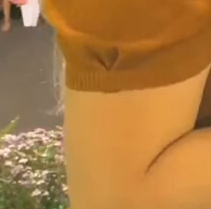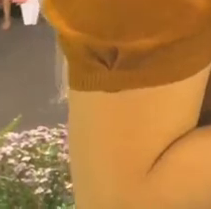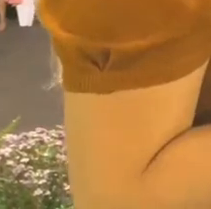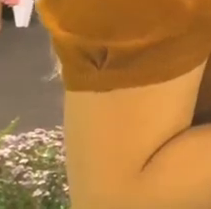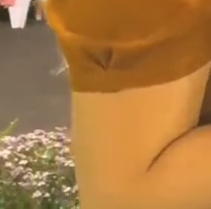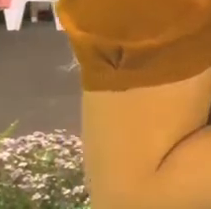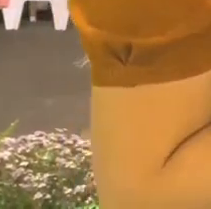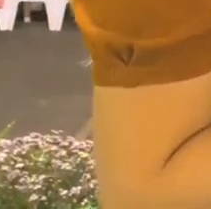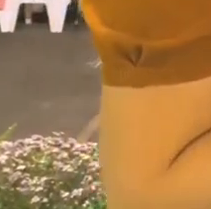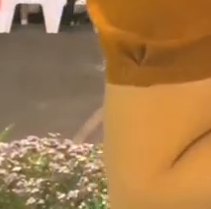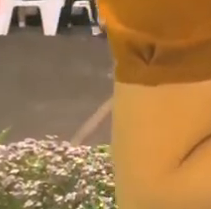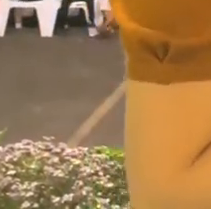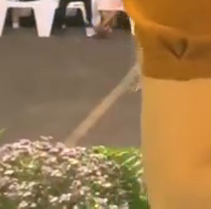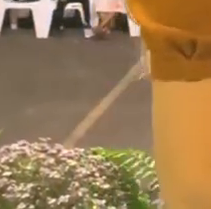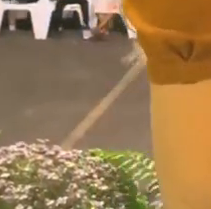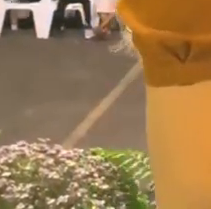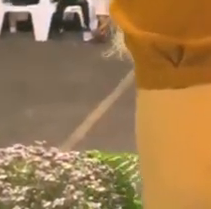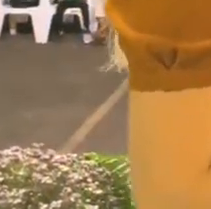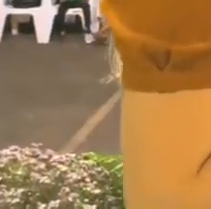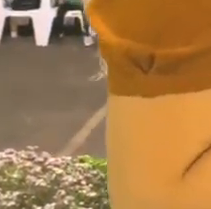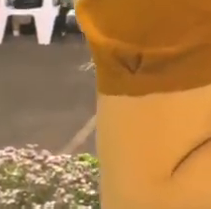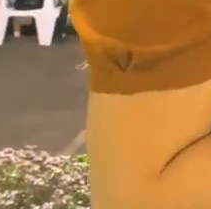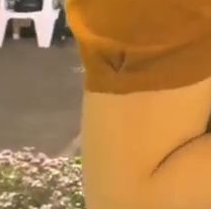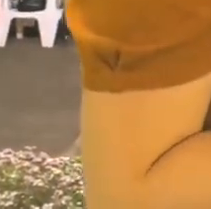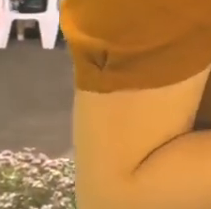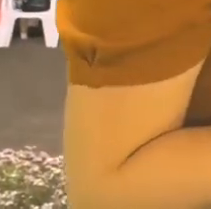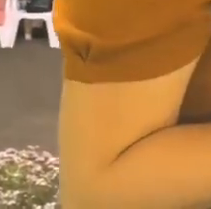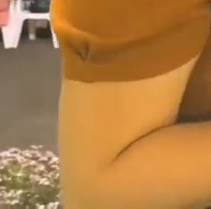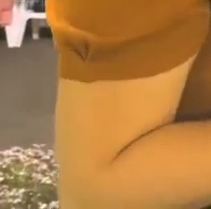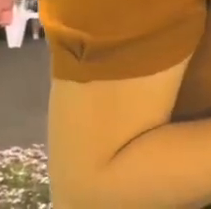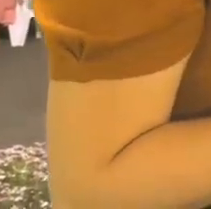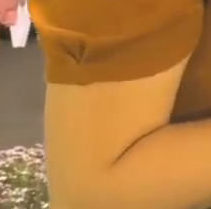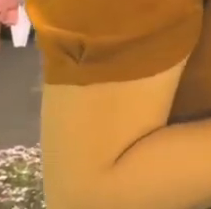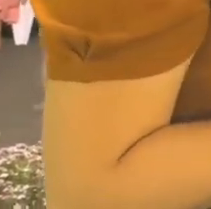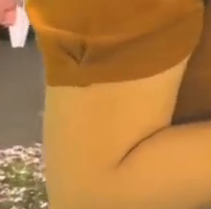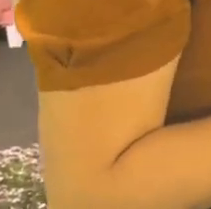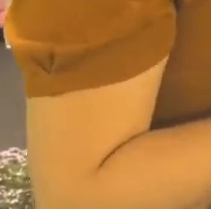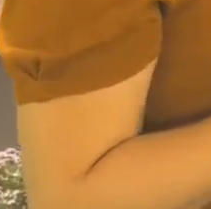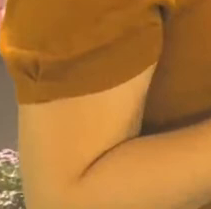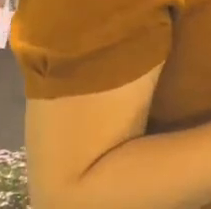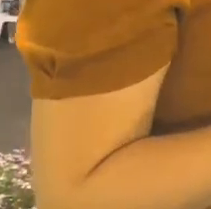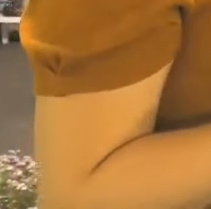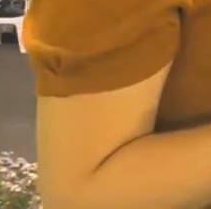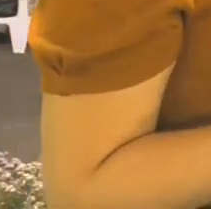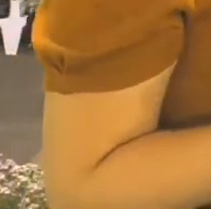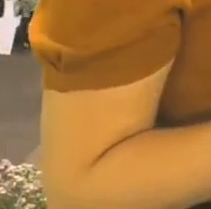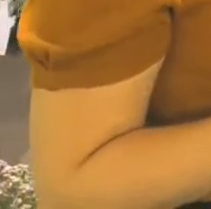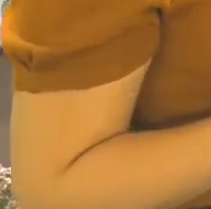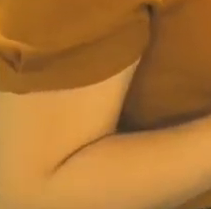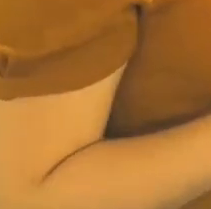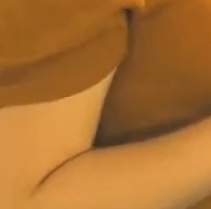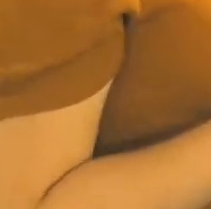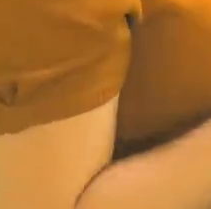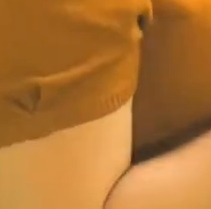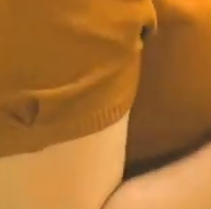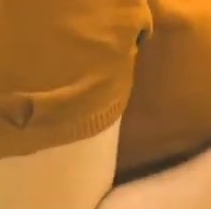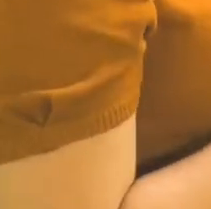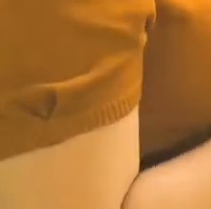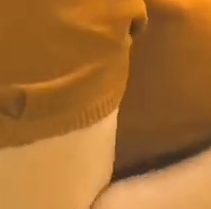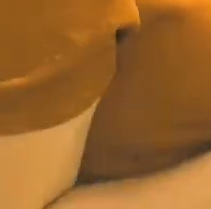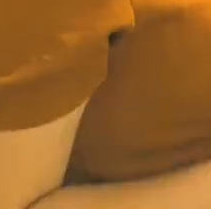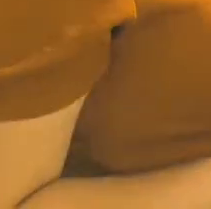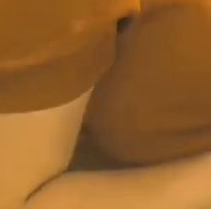abençoado tem várias pessoas que a gente quer agradecer inclusive nosso amigo John John tá TJD produções de Porto Velho